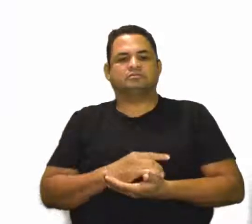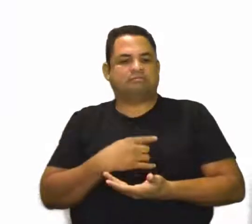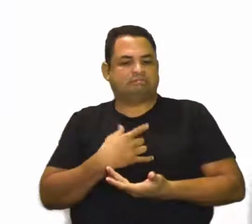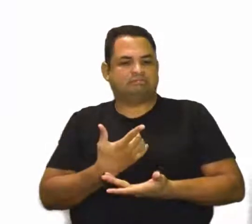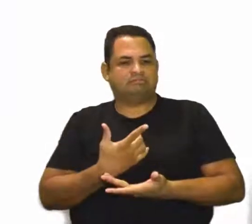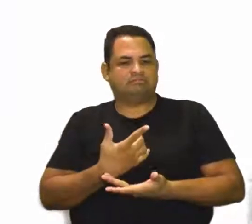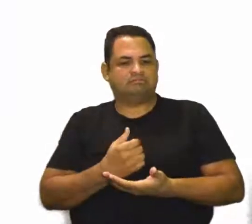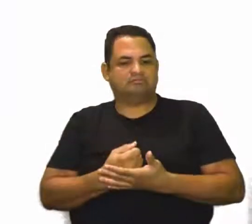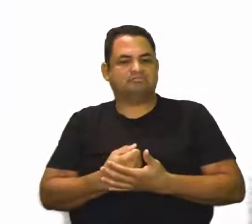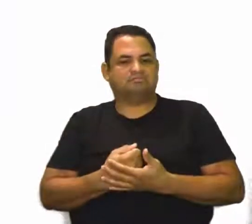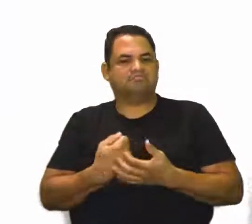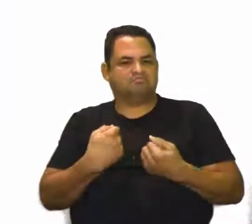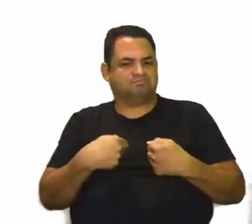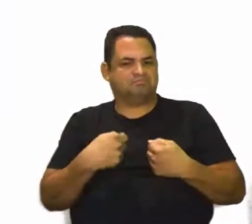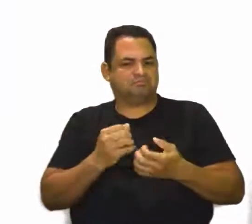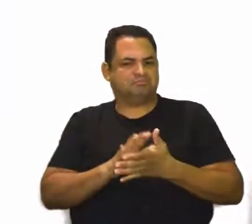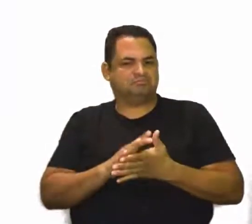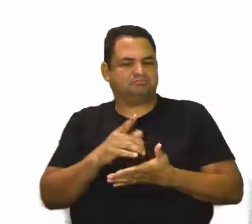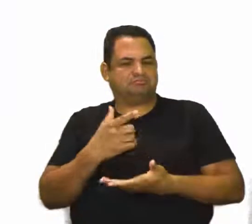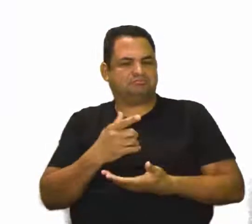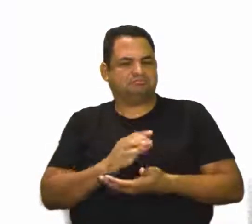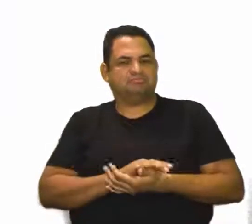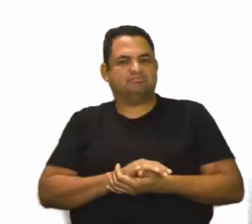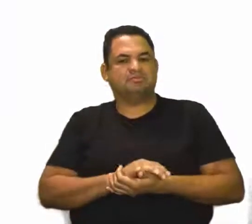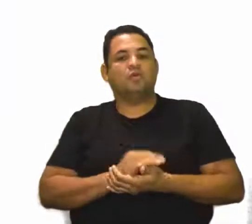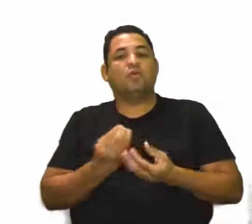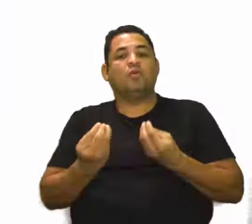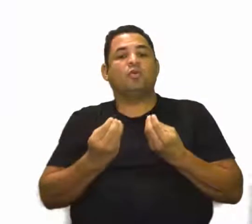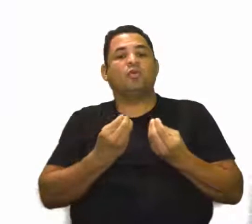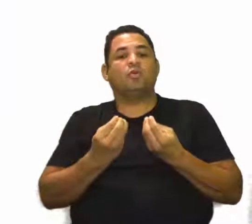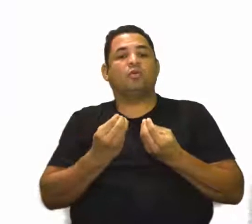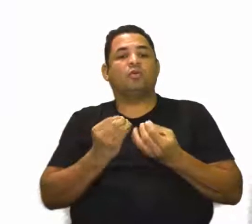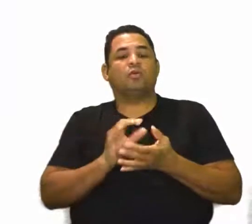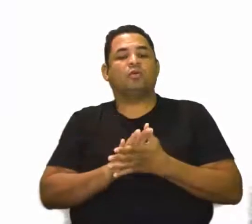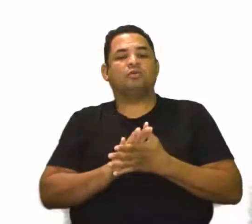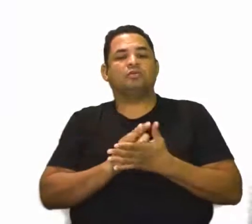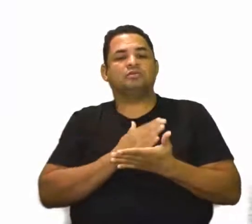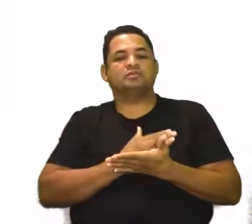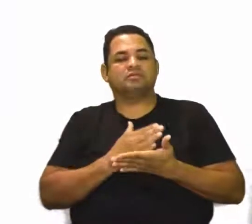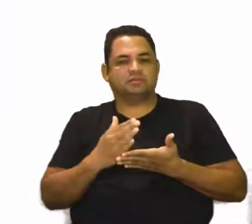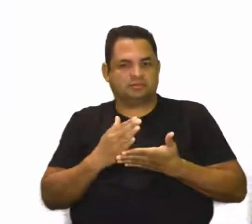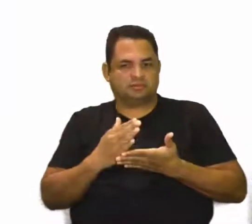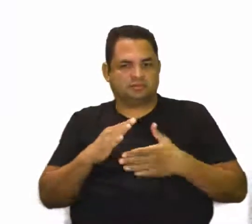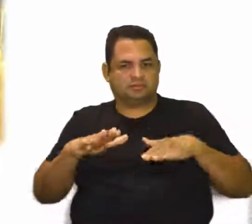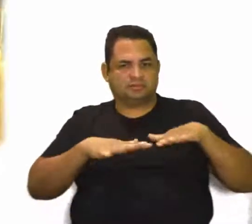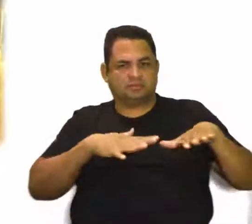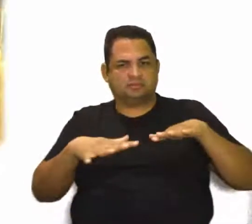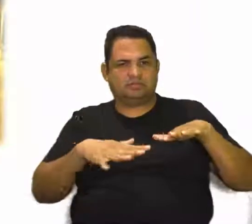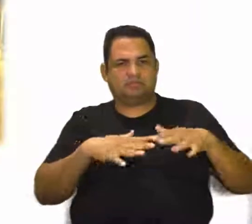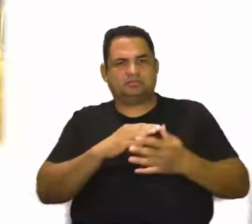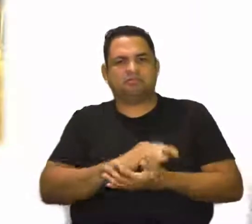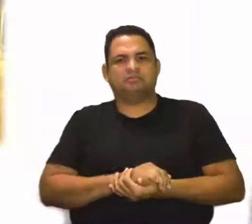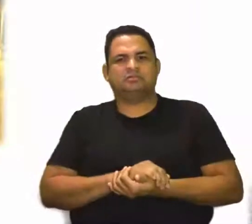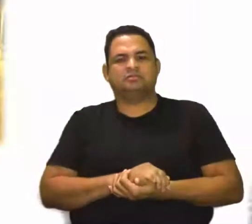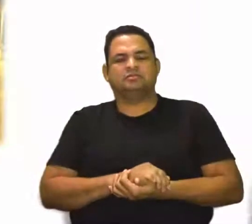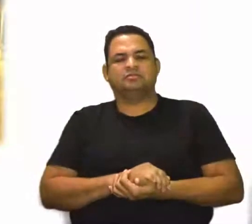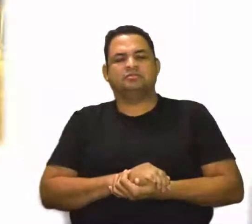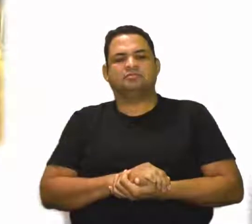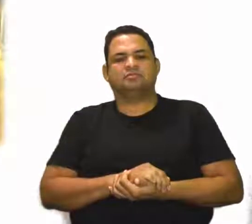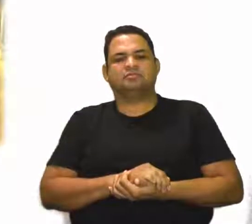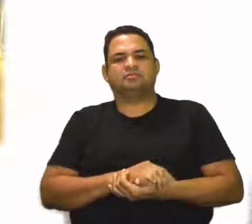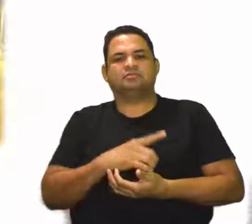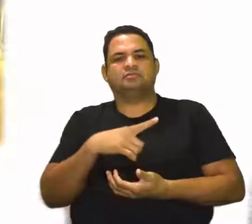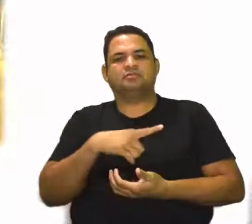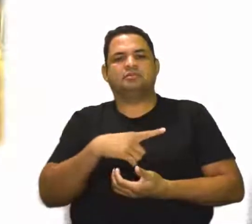atividade física? Não dá, né? Então agora nós vamos ver como que vocês podem começar esse movimento. Então nós trouxemos